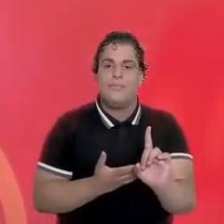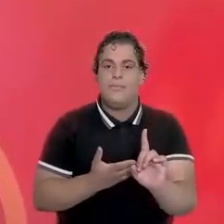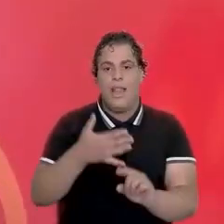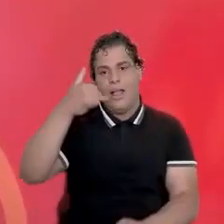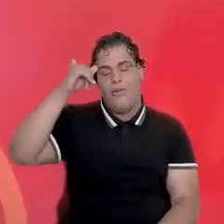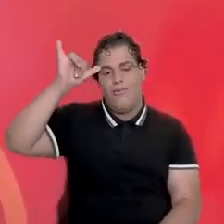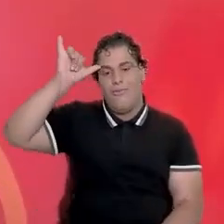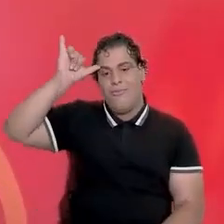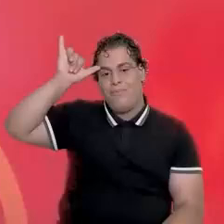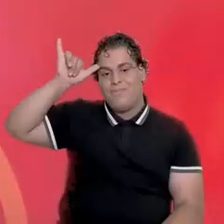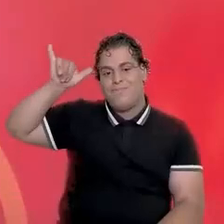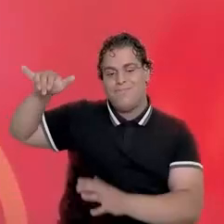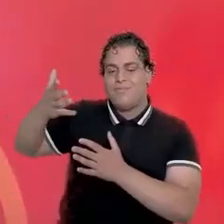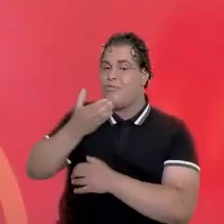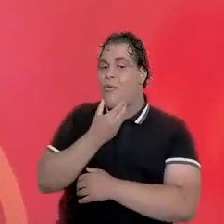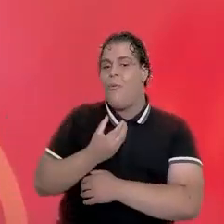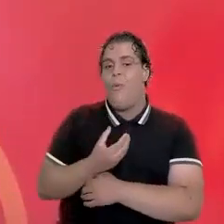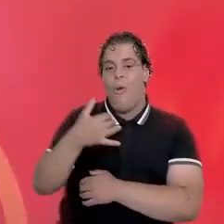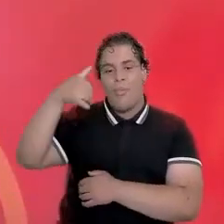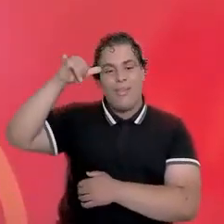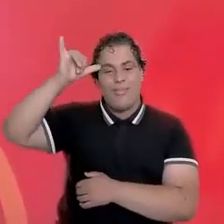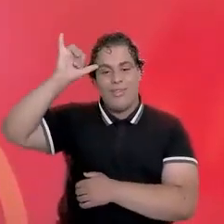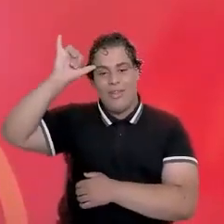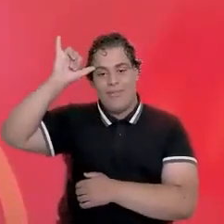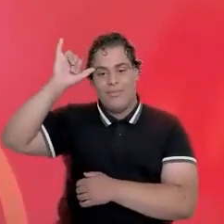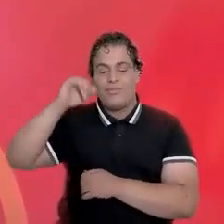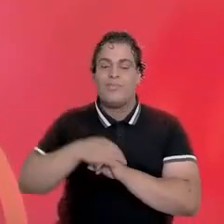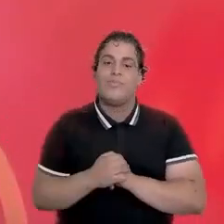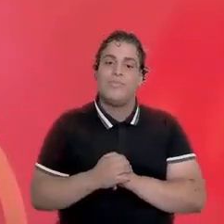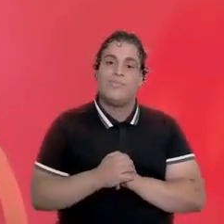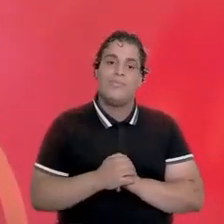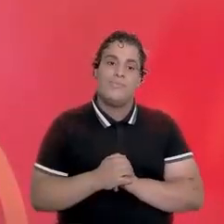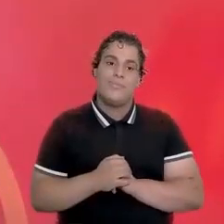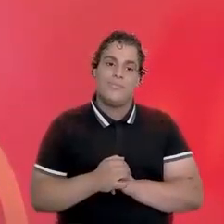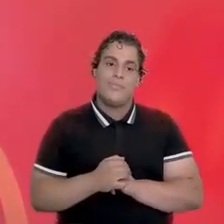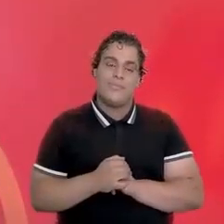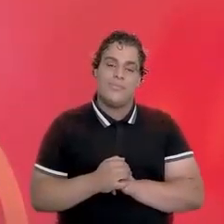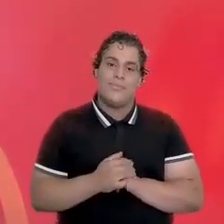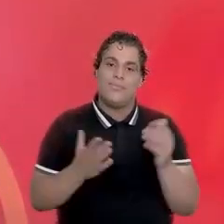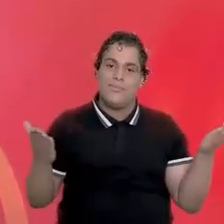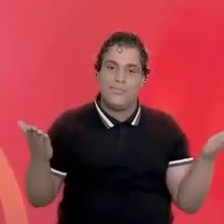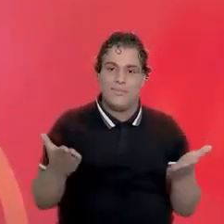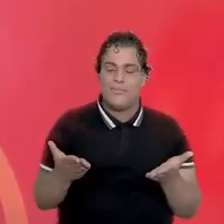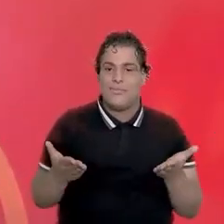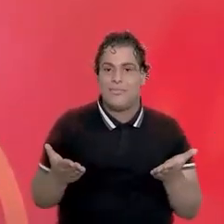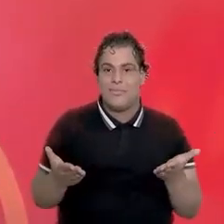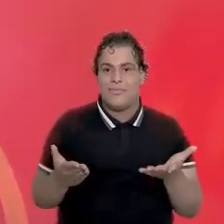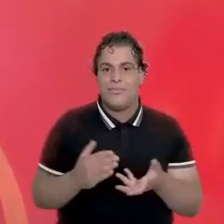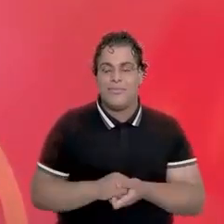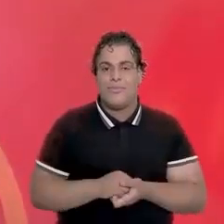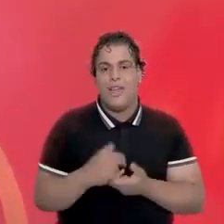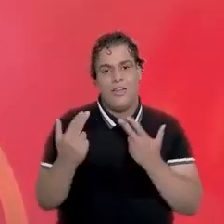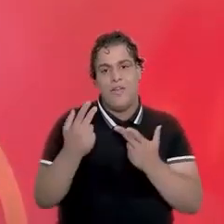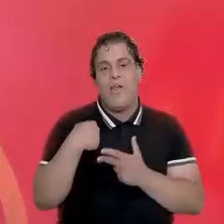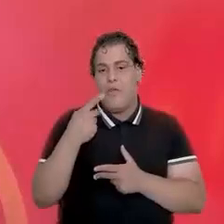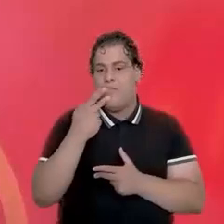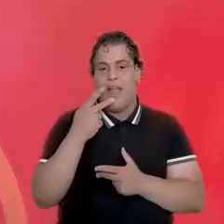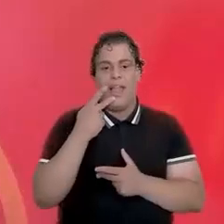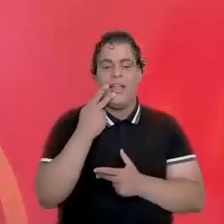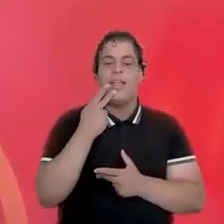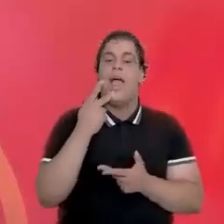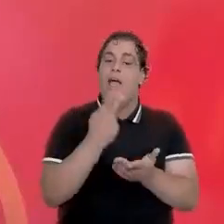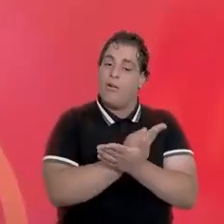sertanejo, ao homem do campo. Então, os causos aqui são, como eu disse,